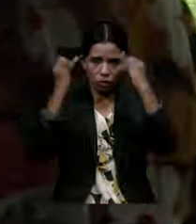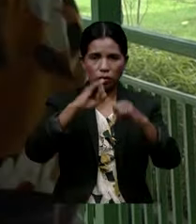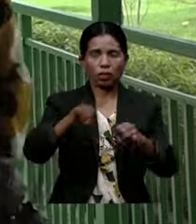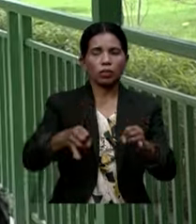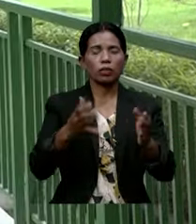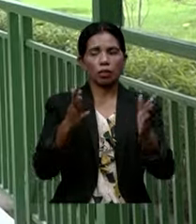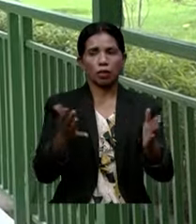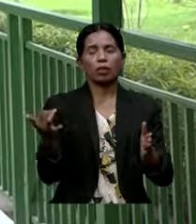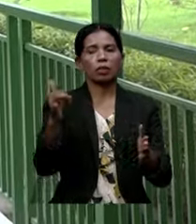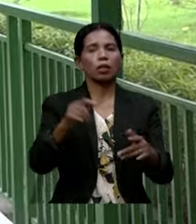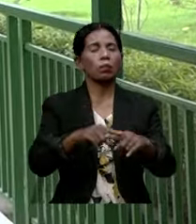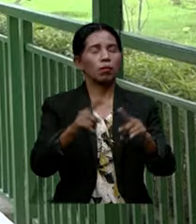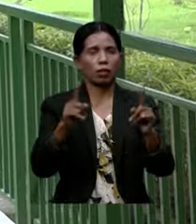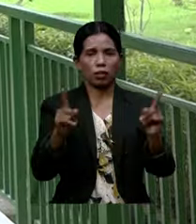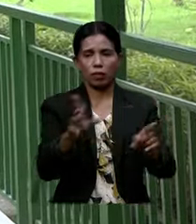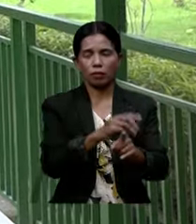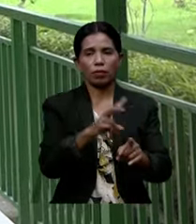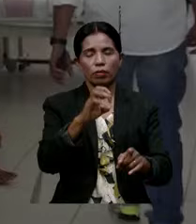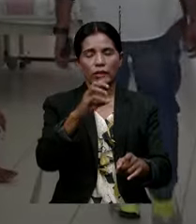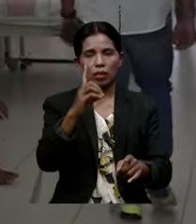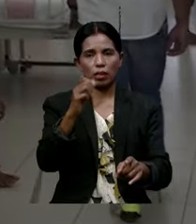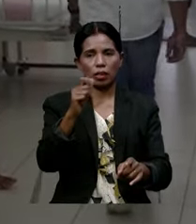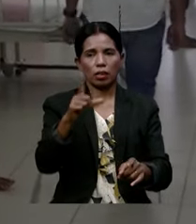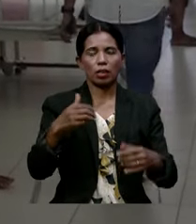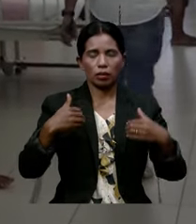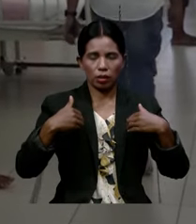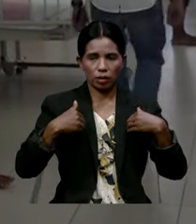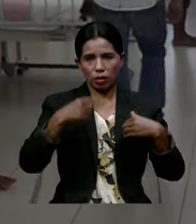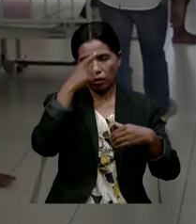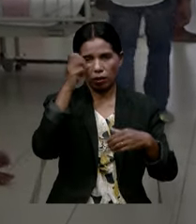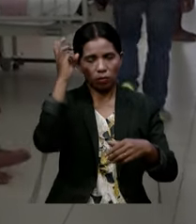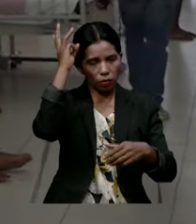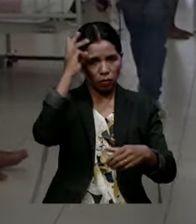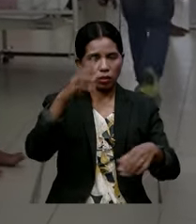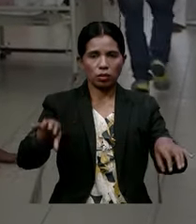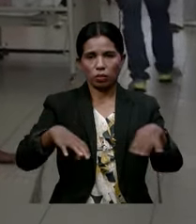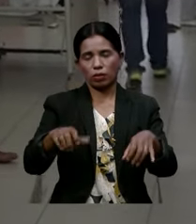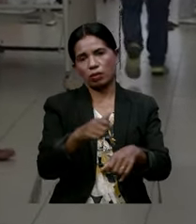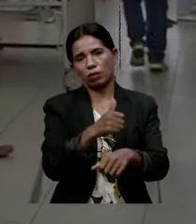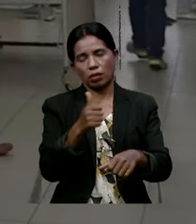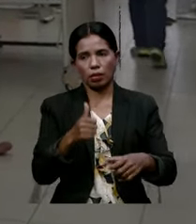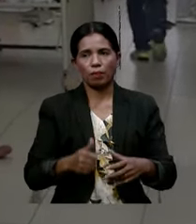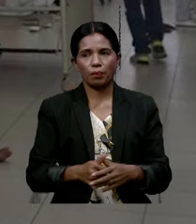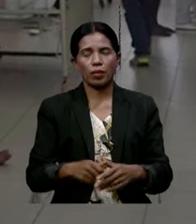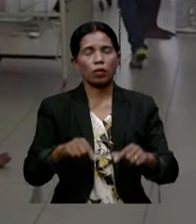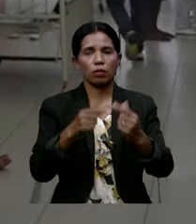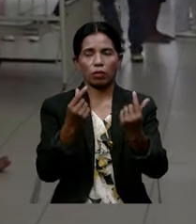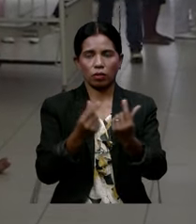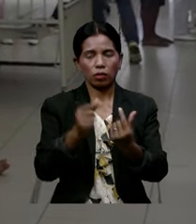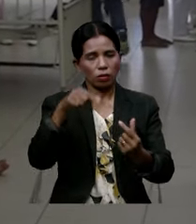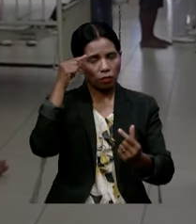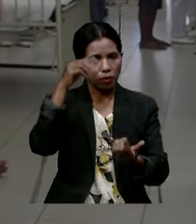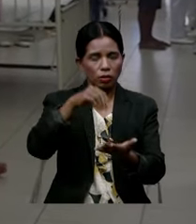jornalista Sira, mai be porta-voz Vidal López sempre ia razão preocupa o serviço seluc. O equipa nebe governante ne